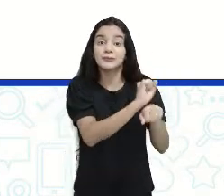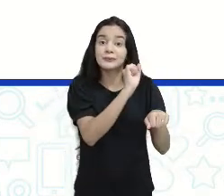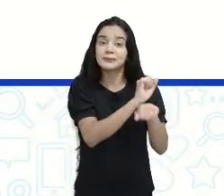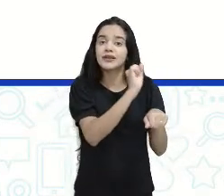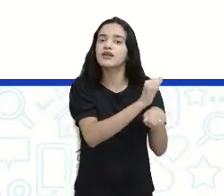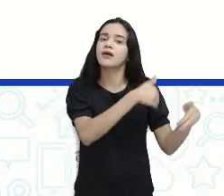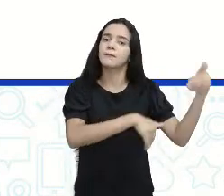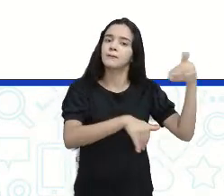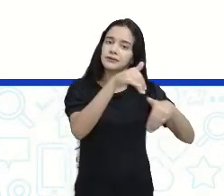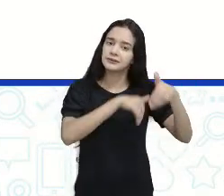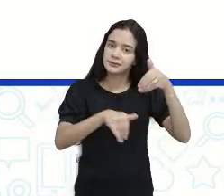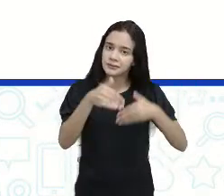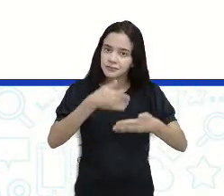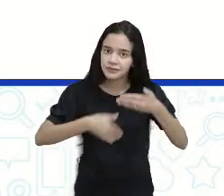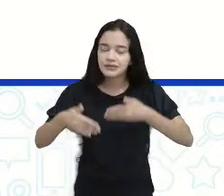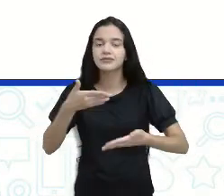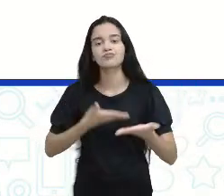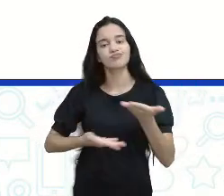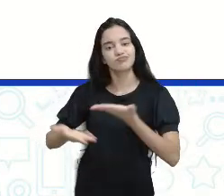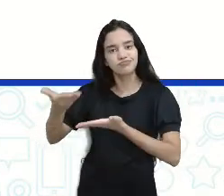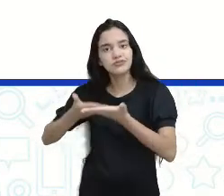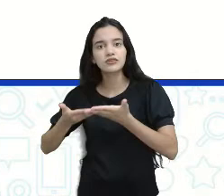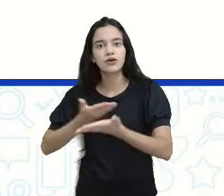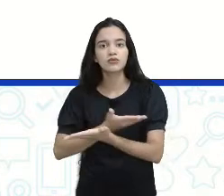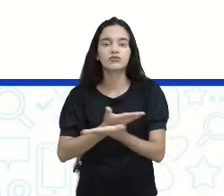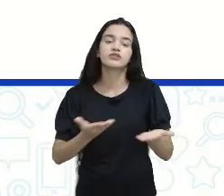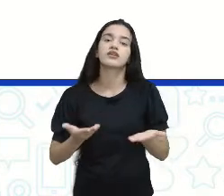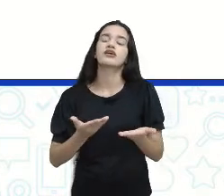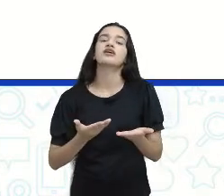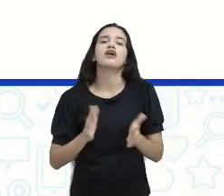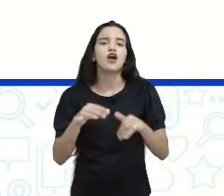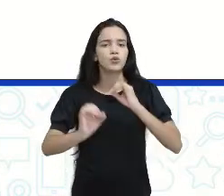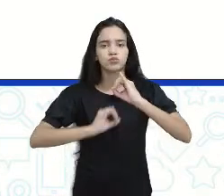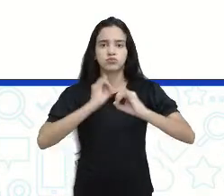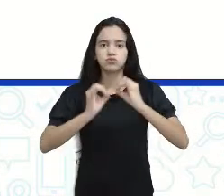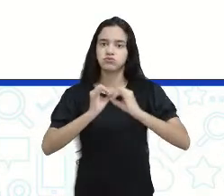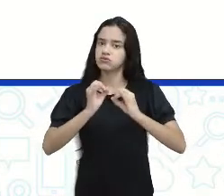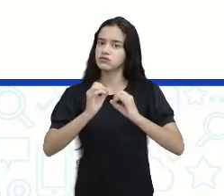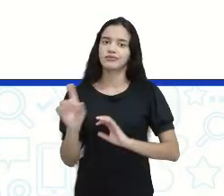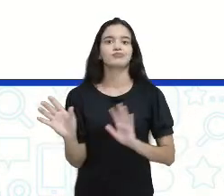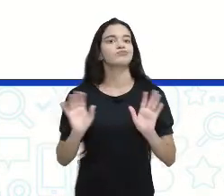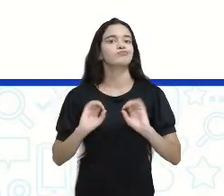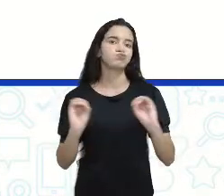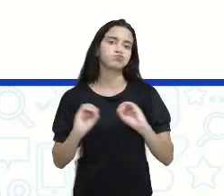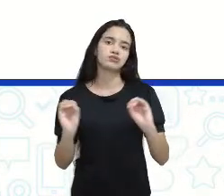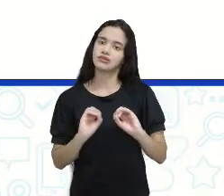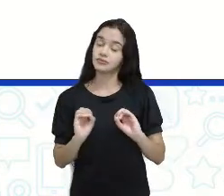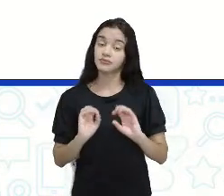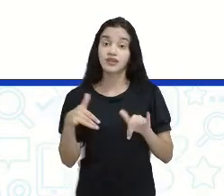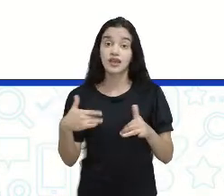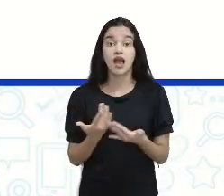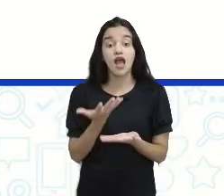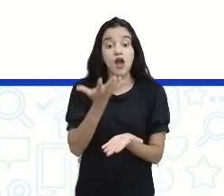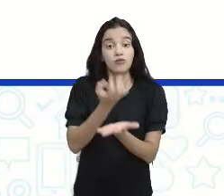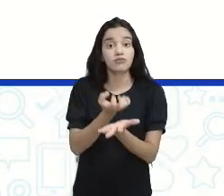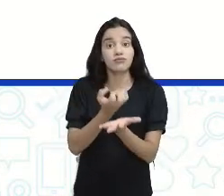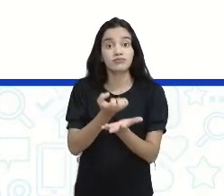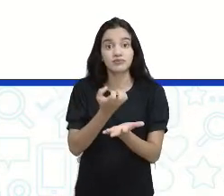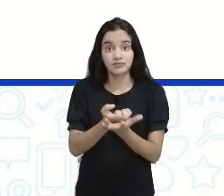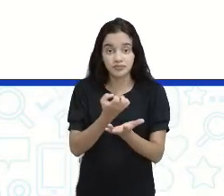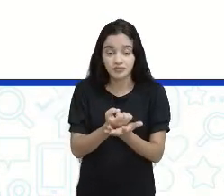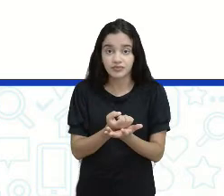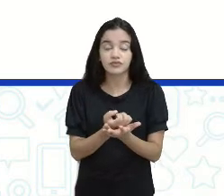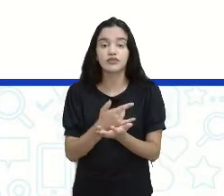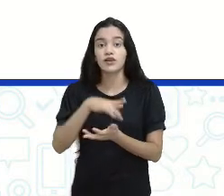a gente fazer essa interação. Então, ele não consome os dados da internet. O download ele é gratuito, então